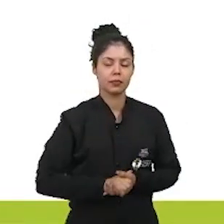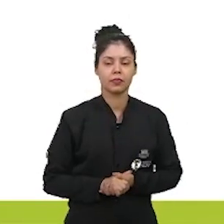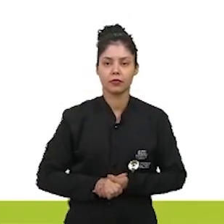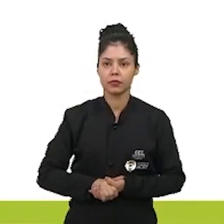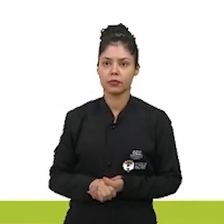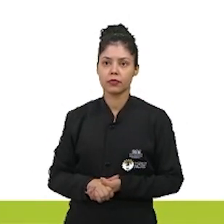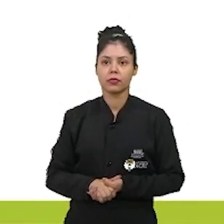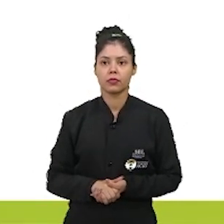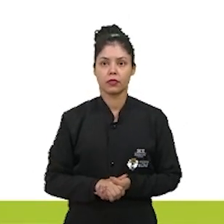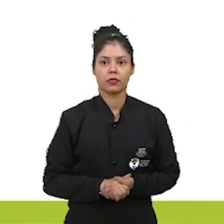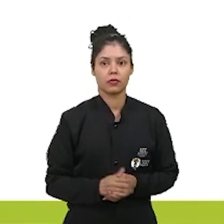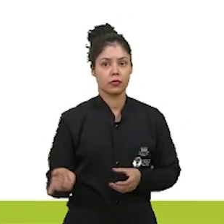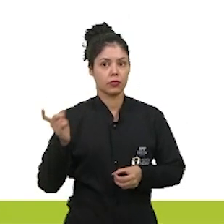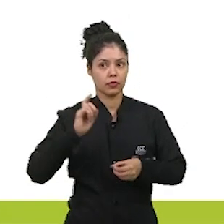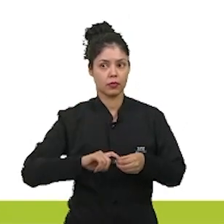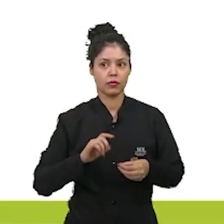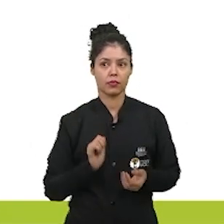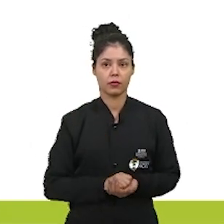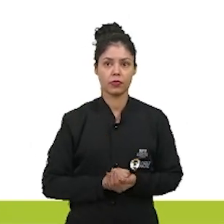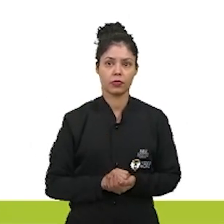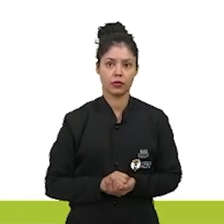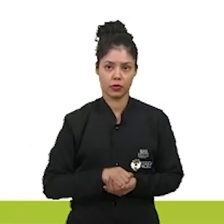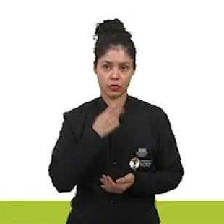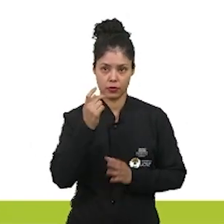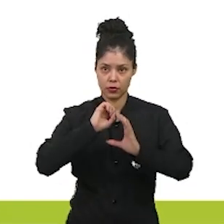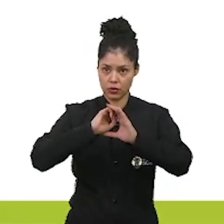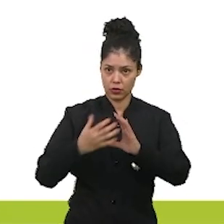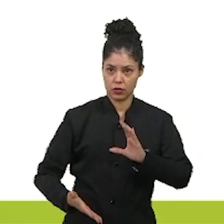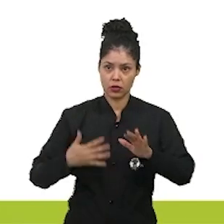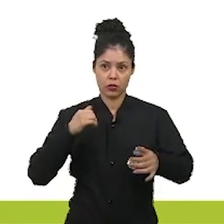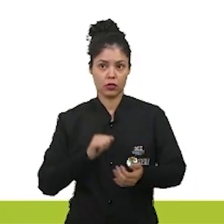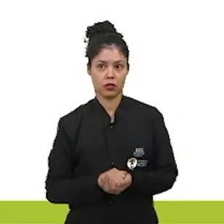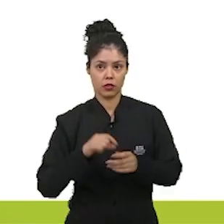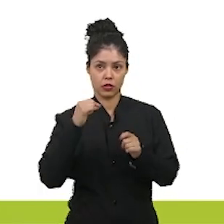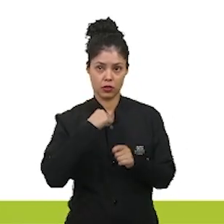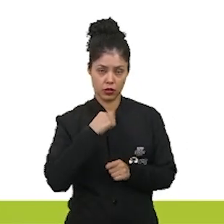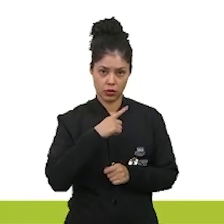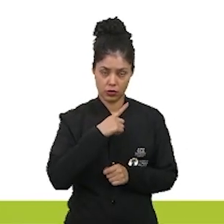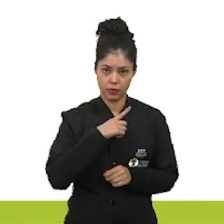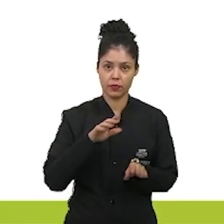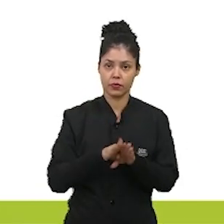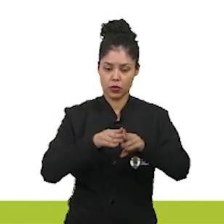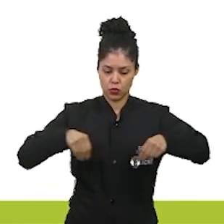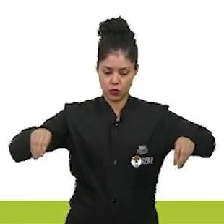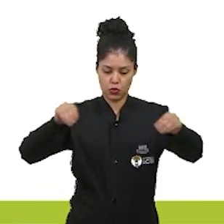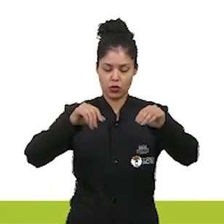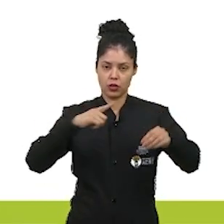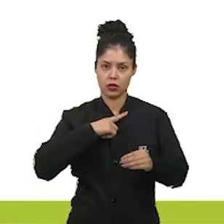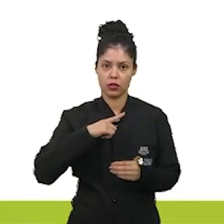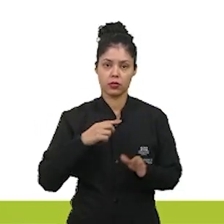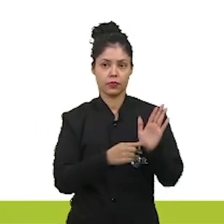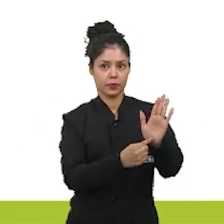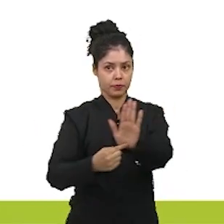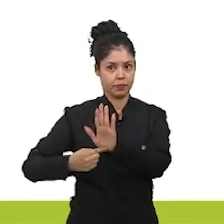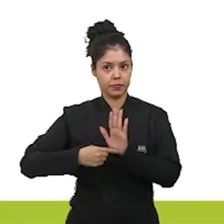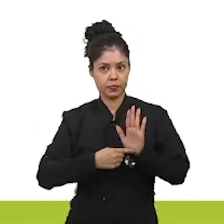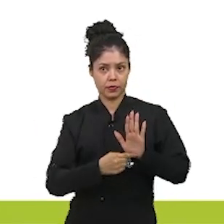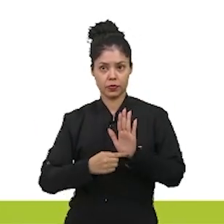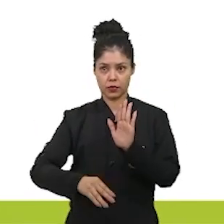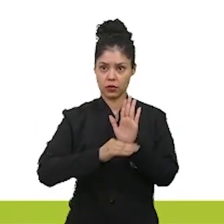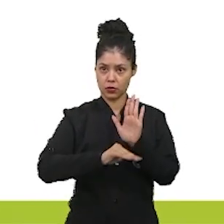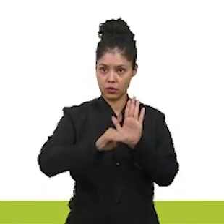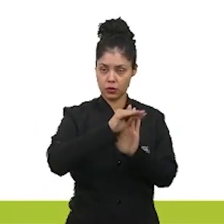questão. Voltando à questão, falava que as características morfológicas do terreno estão representadas no